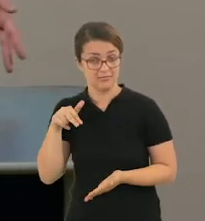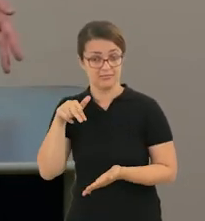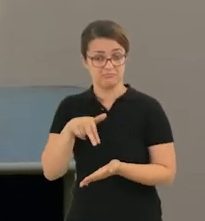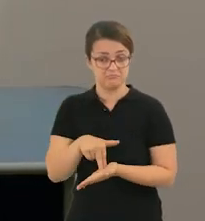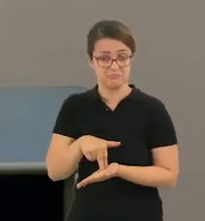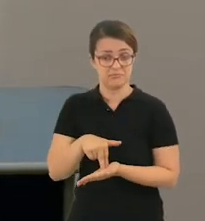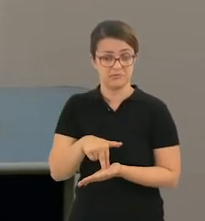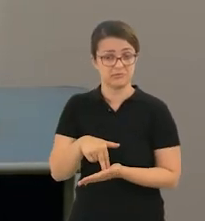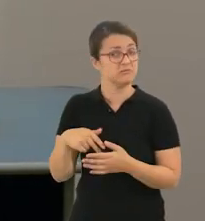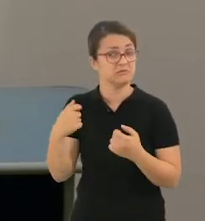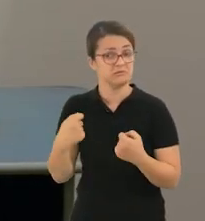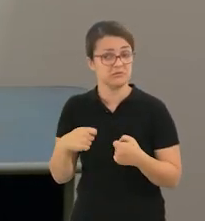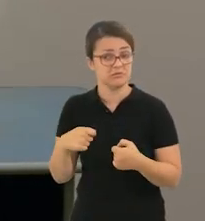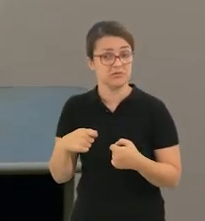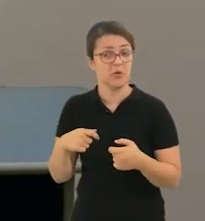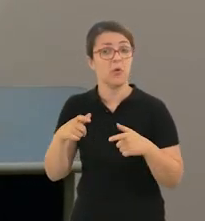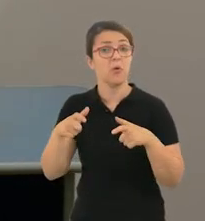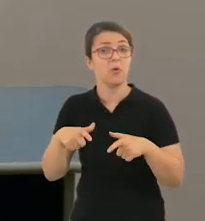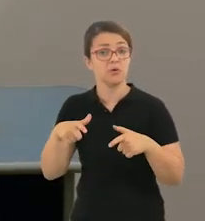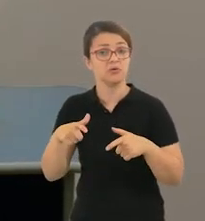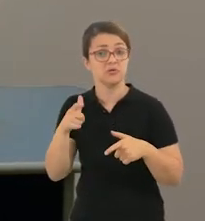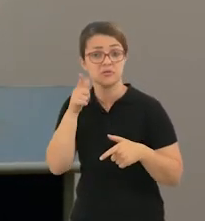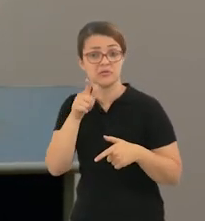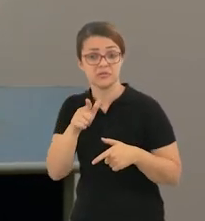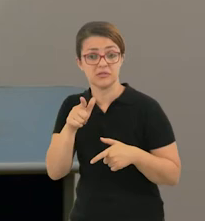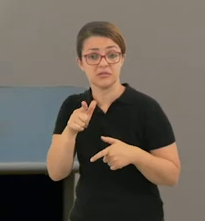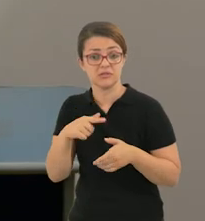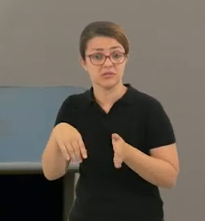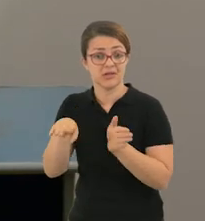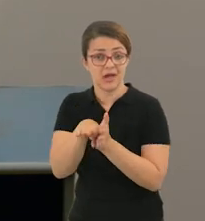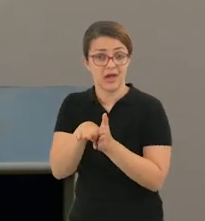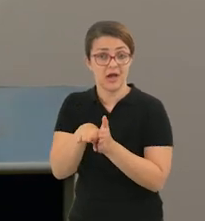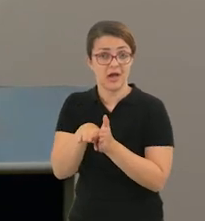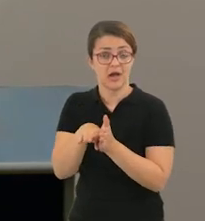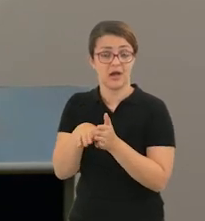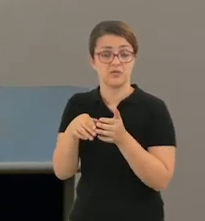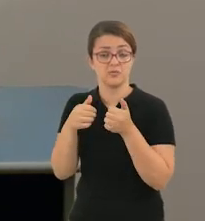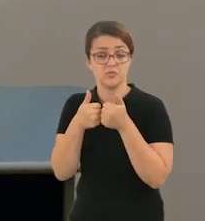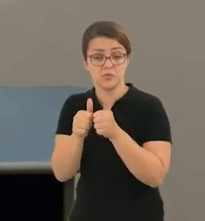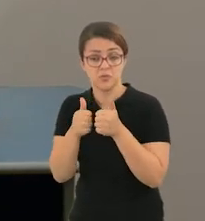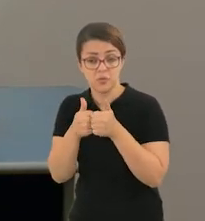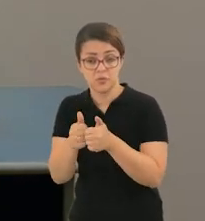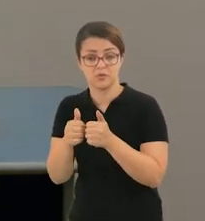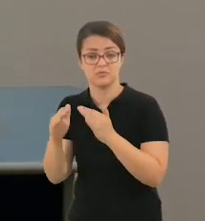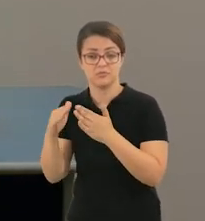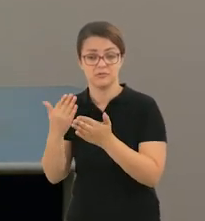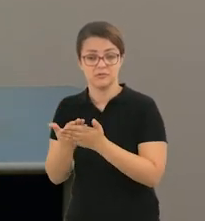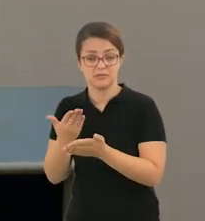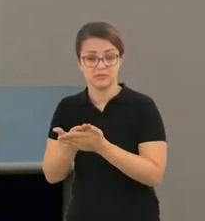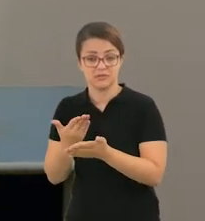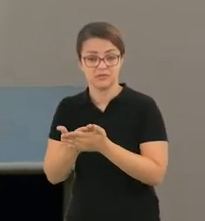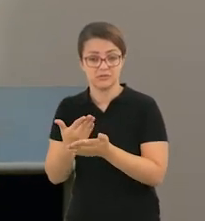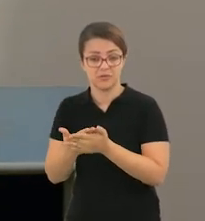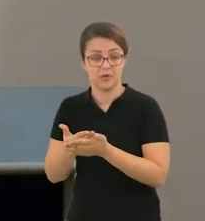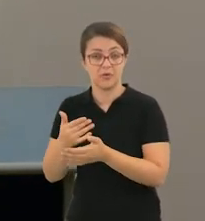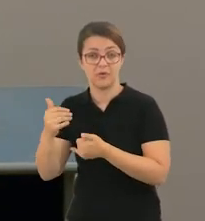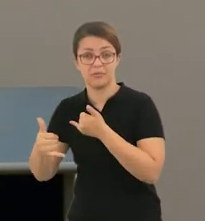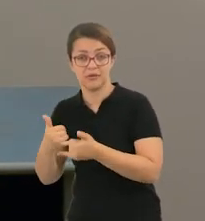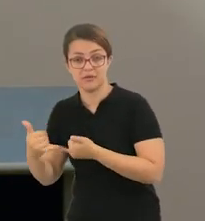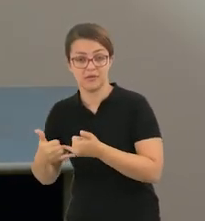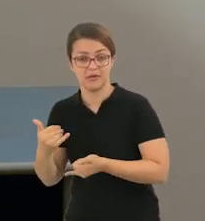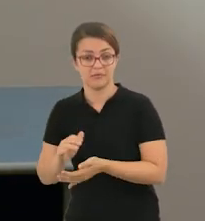chegar em algum lugar. Onde ela vai chegar? No ônibus, na escola ou ela vai brincar? Você vai descobrir